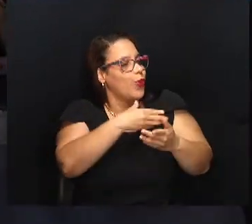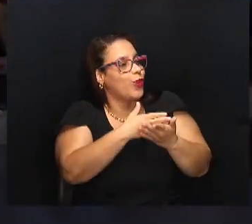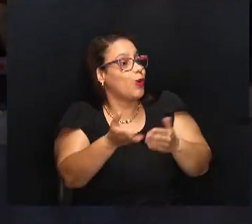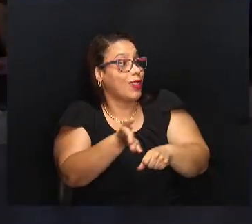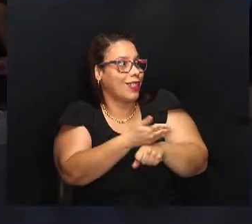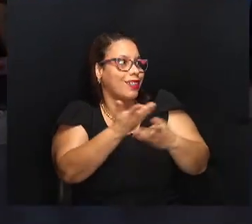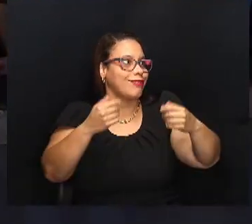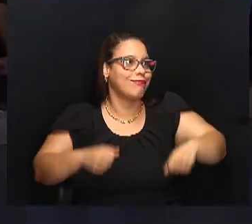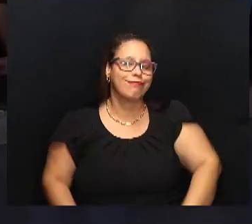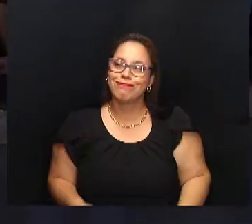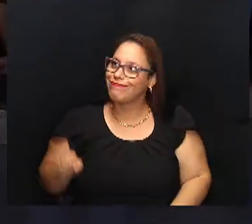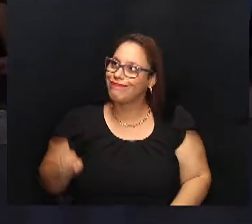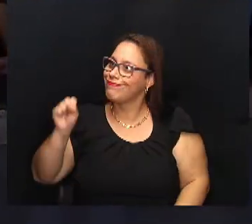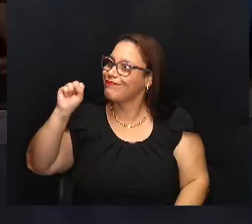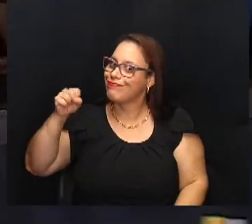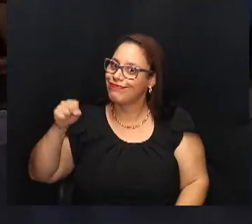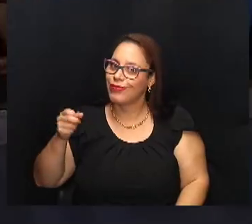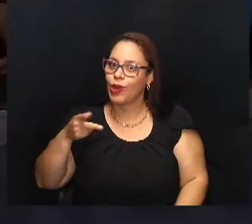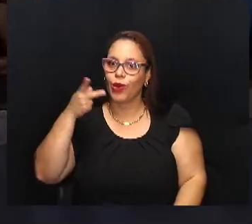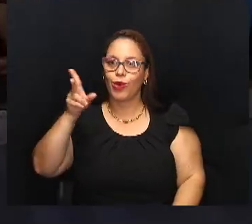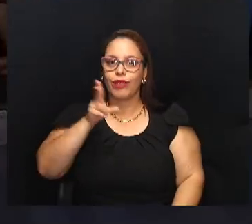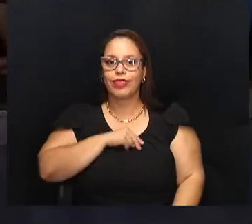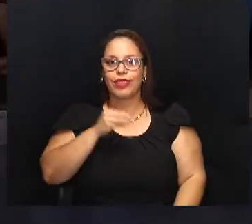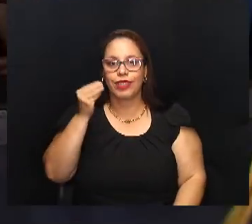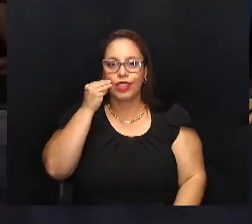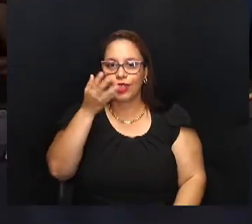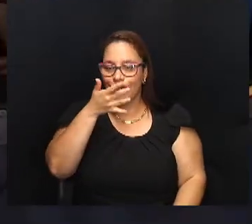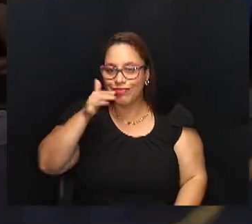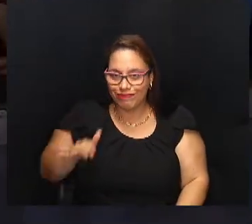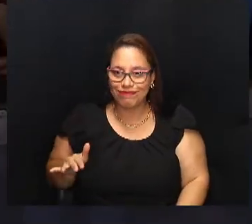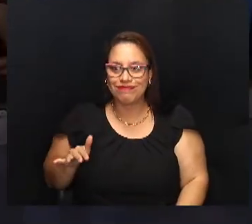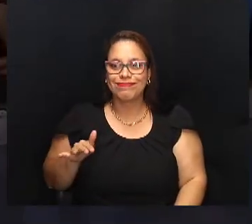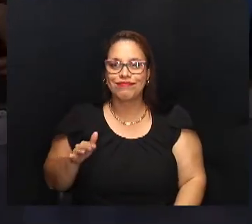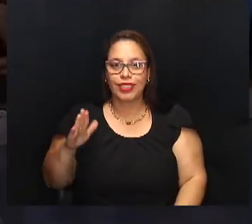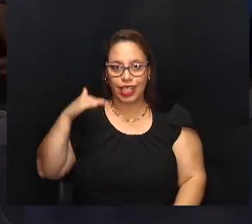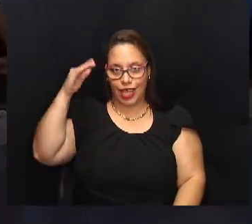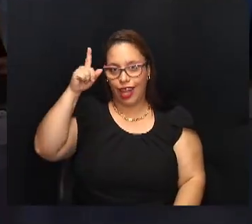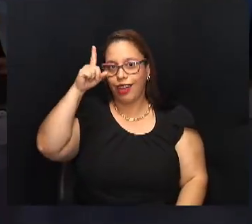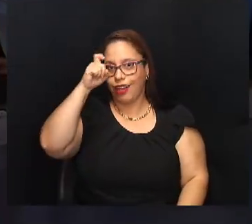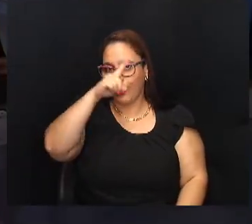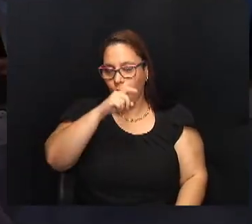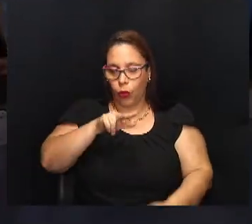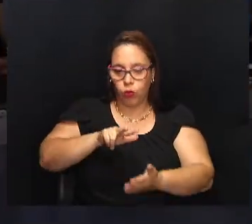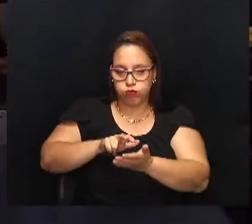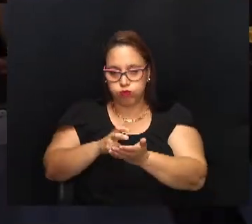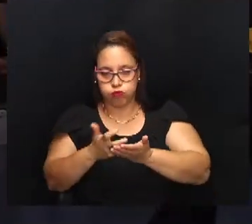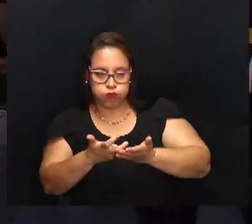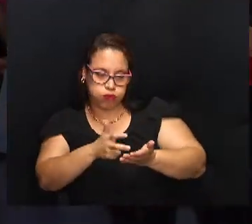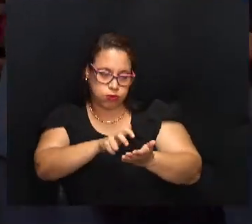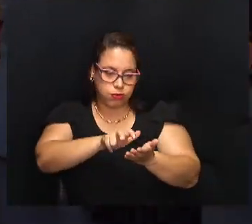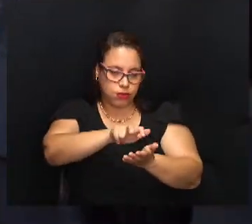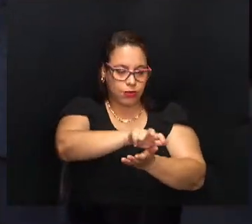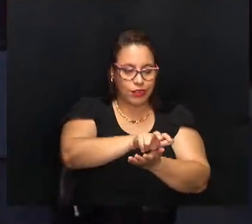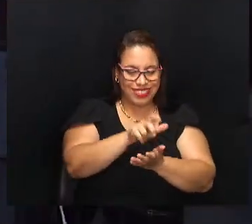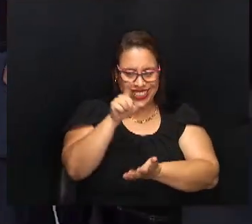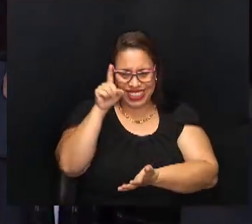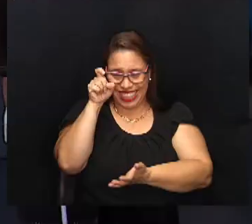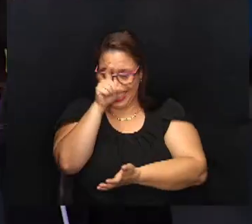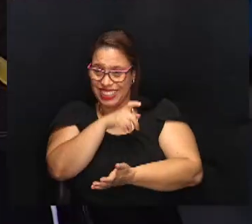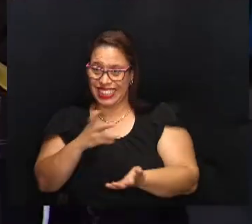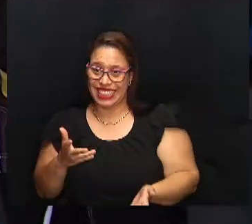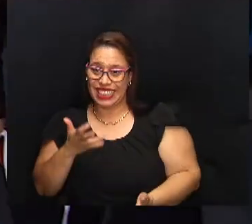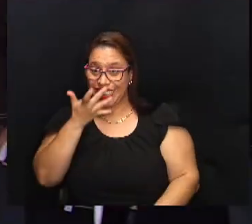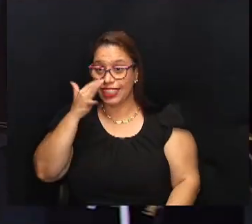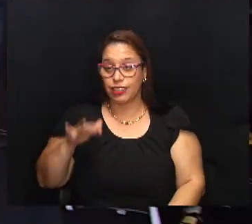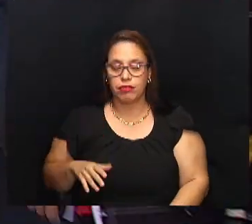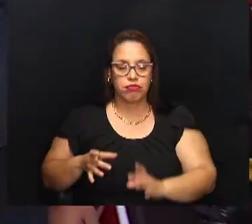antes? Exato. Eu até falei, nossa, eu devia ter entrado criança, porque adulto é mais difícil fazer um rolamento, tem coisa que adulto tem mais dificuldade. A